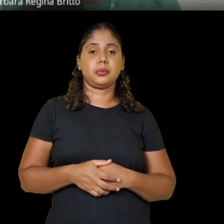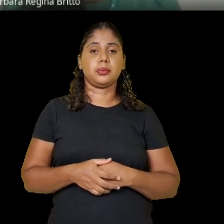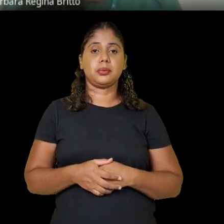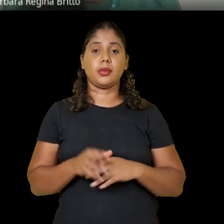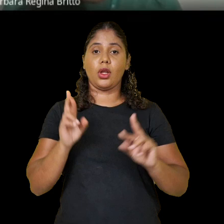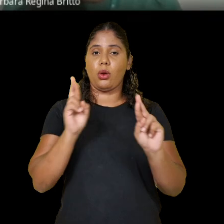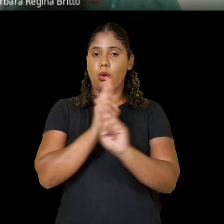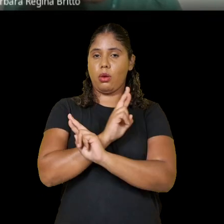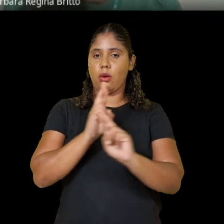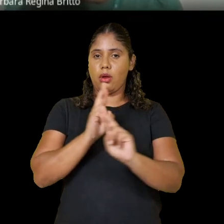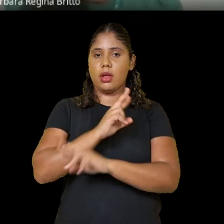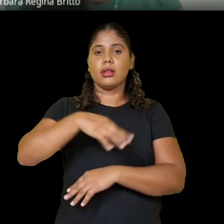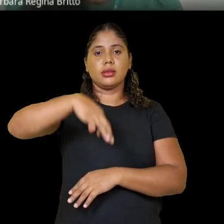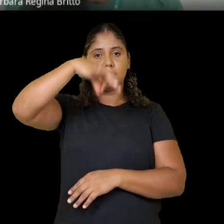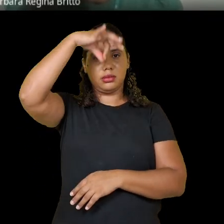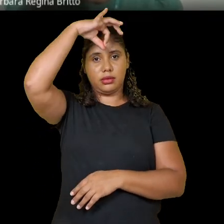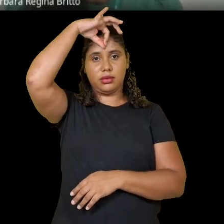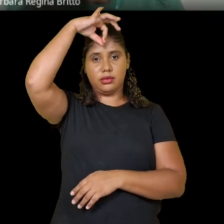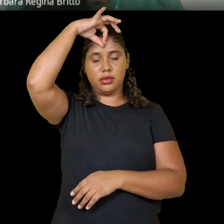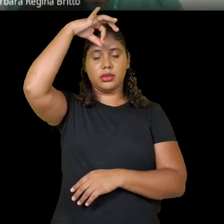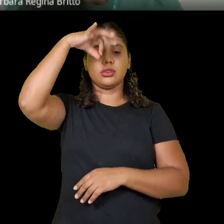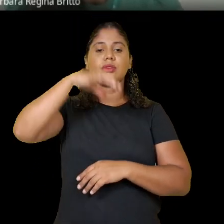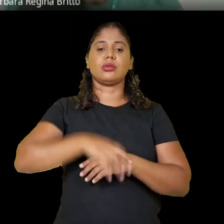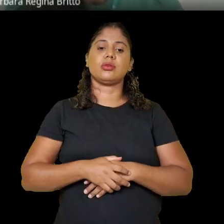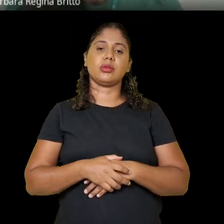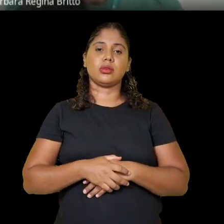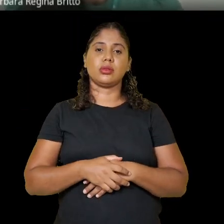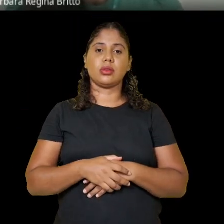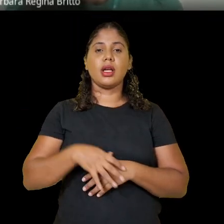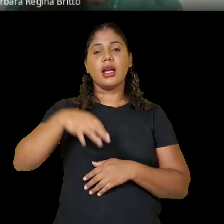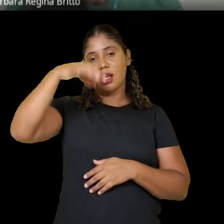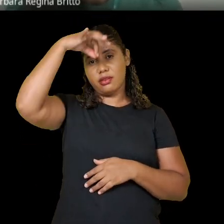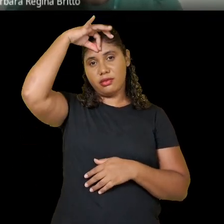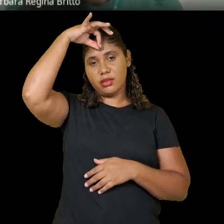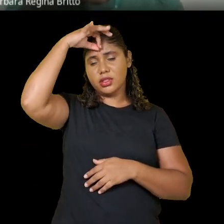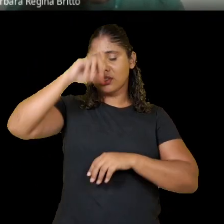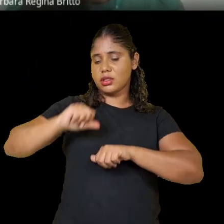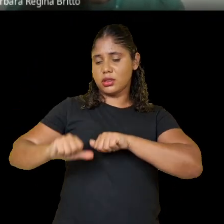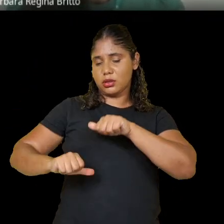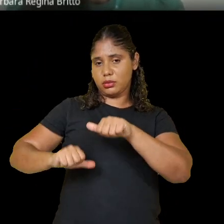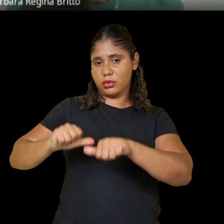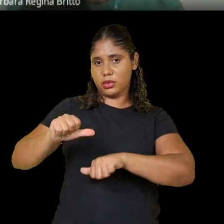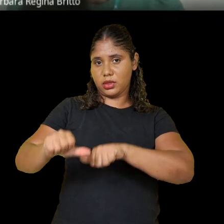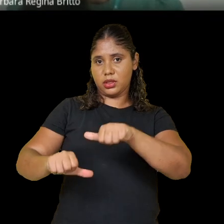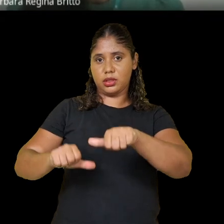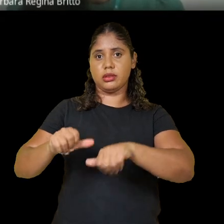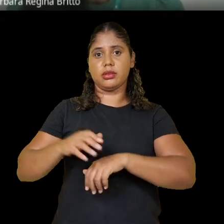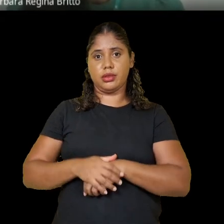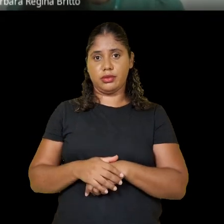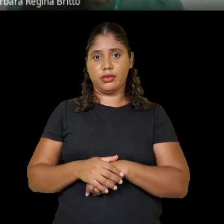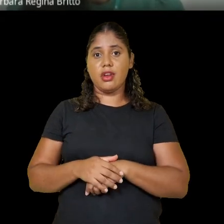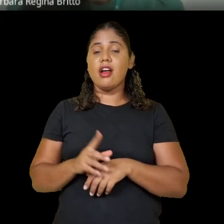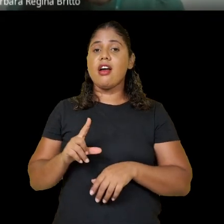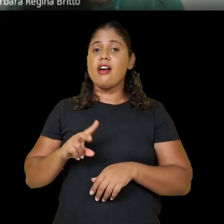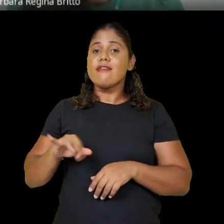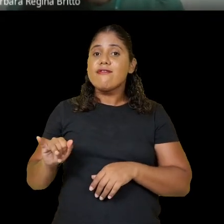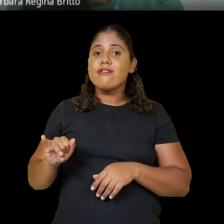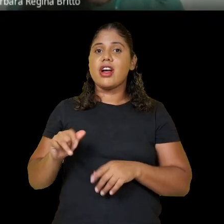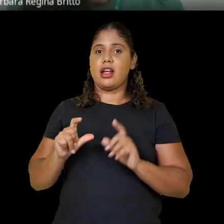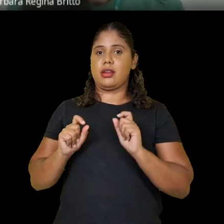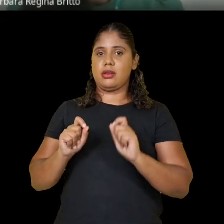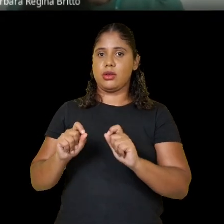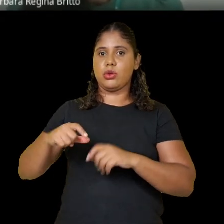Em relação à vagina, né, no que diz respeito aí às alterações locais. O aumento da